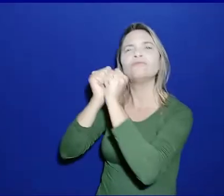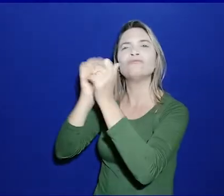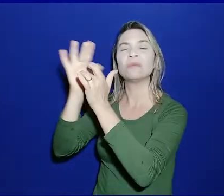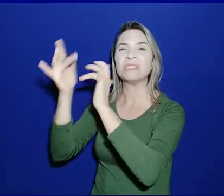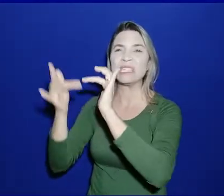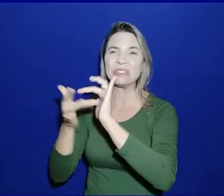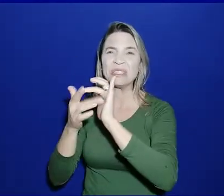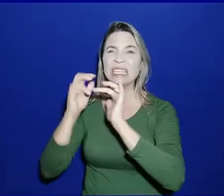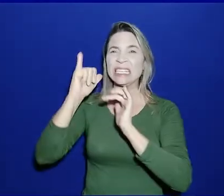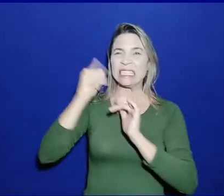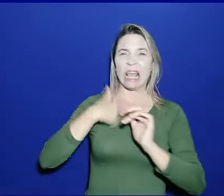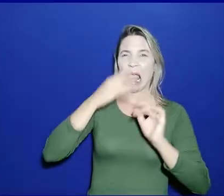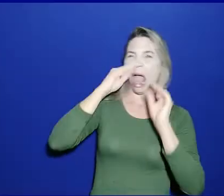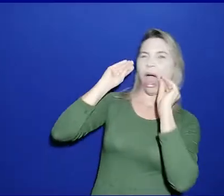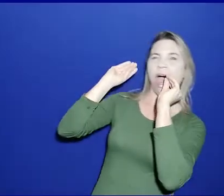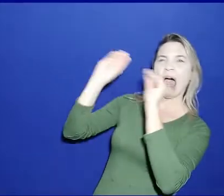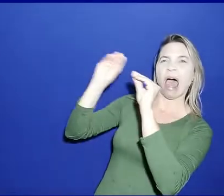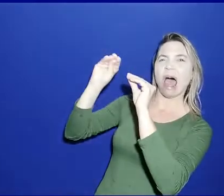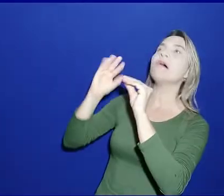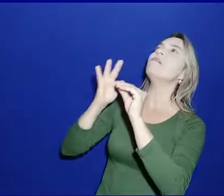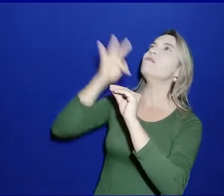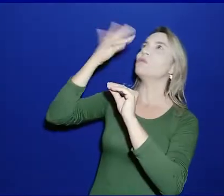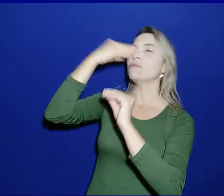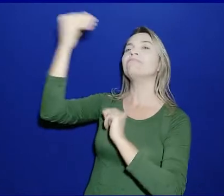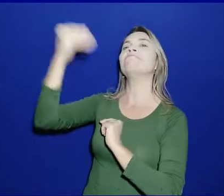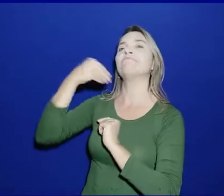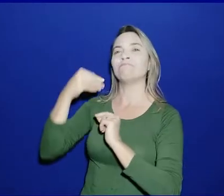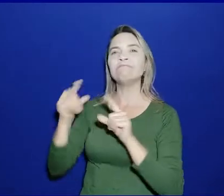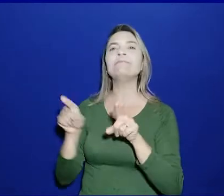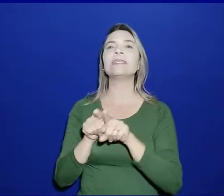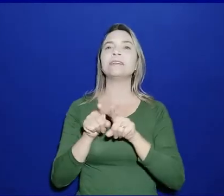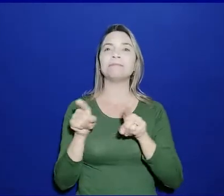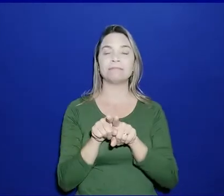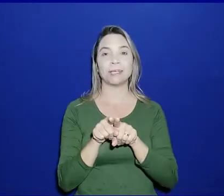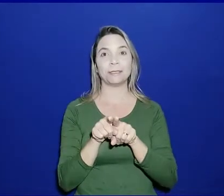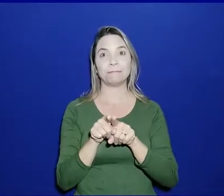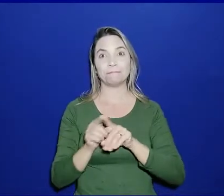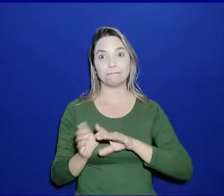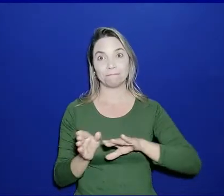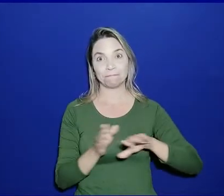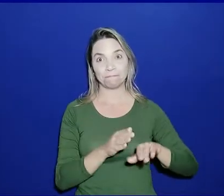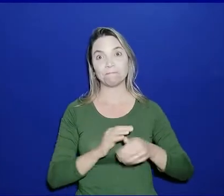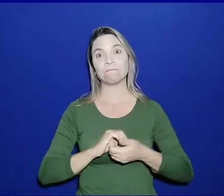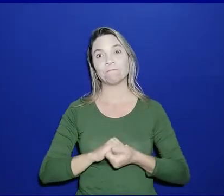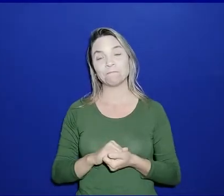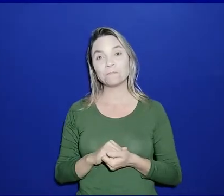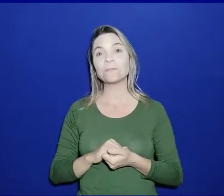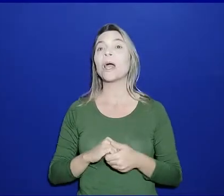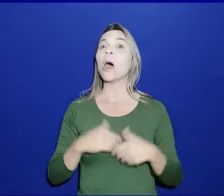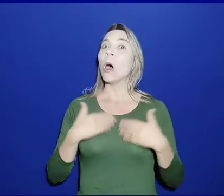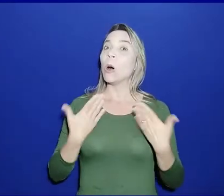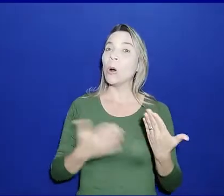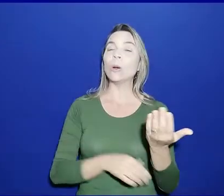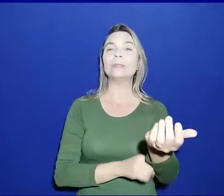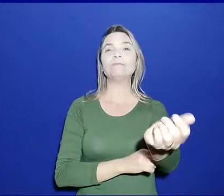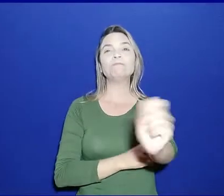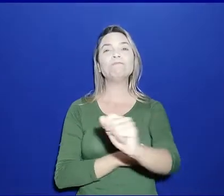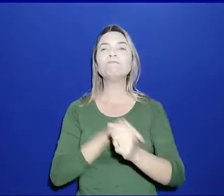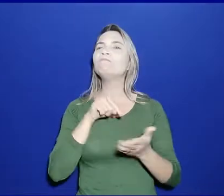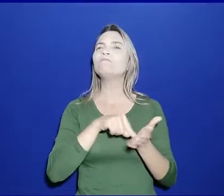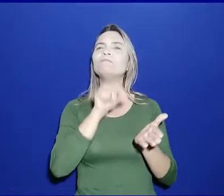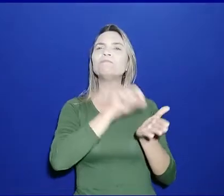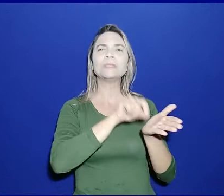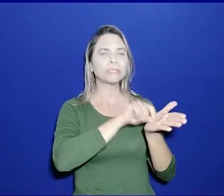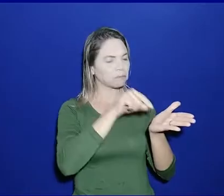sua vez, nos negará. Nós somos irmãos em Cristo do homem que foi usado por Deus